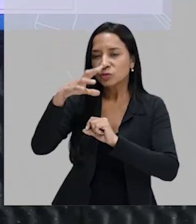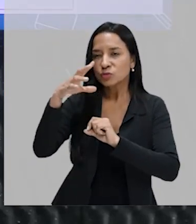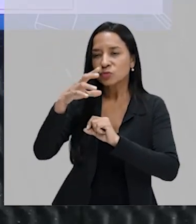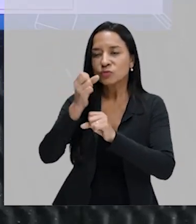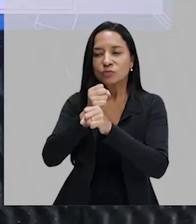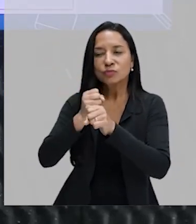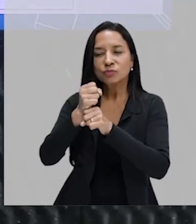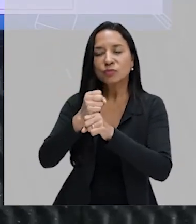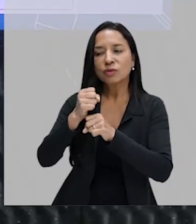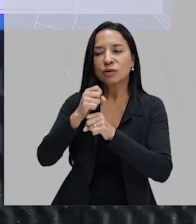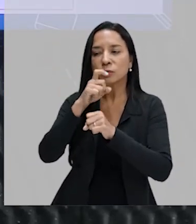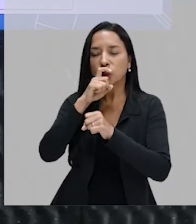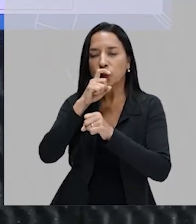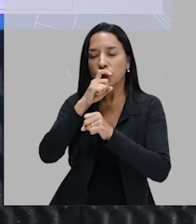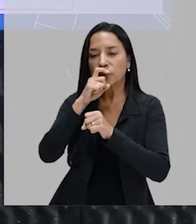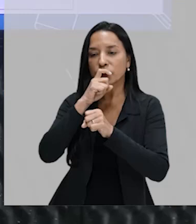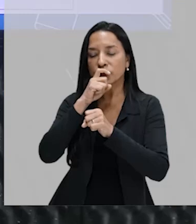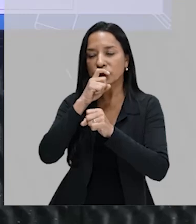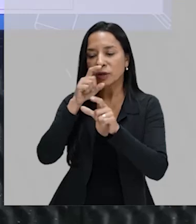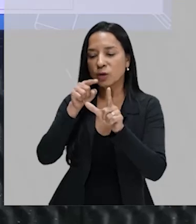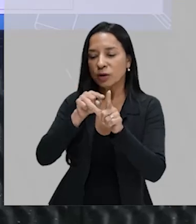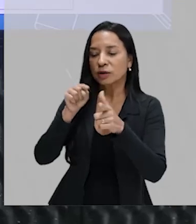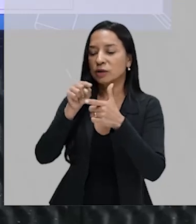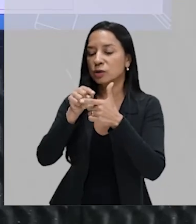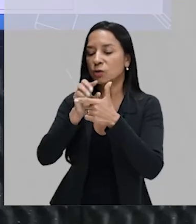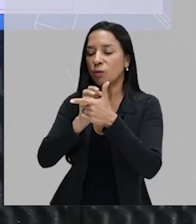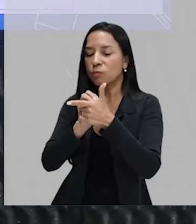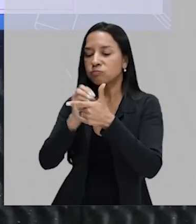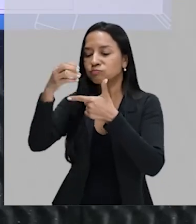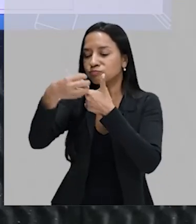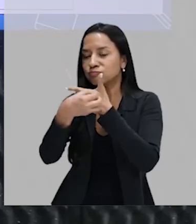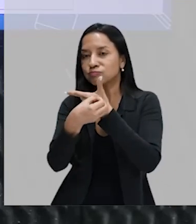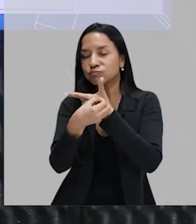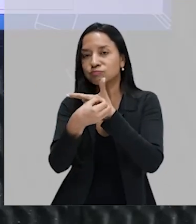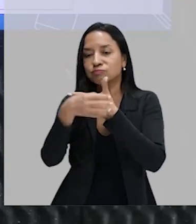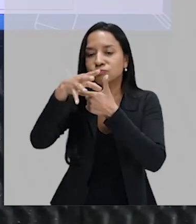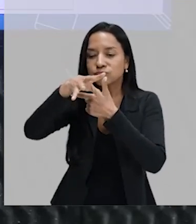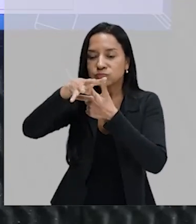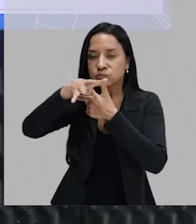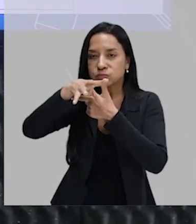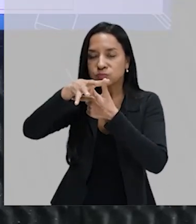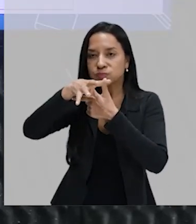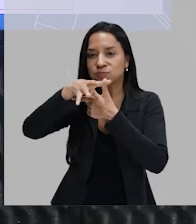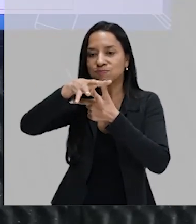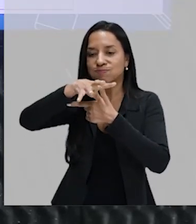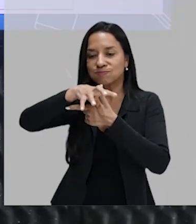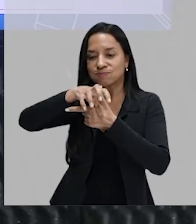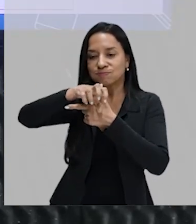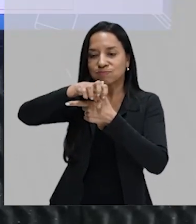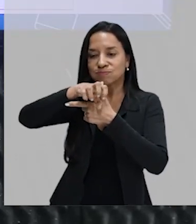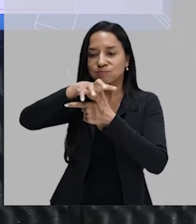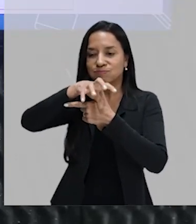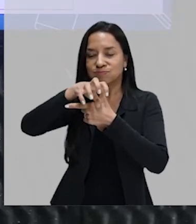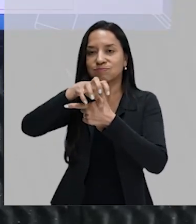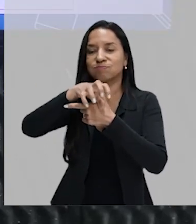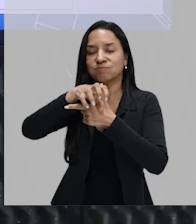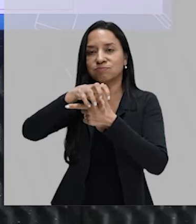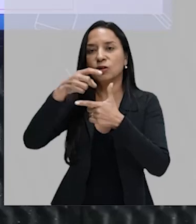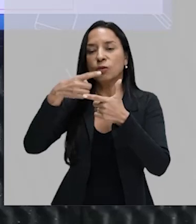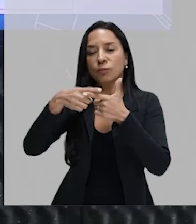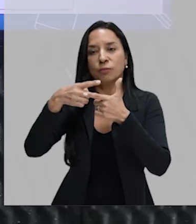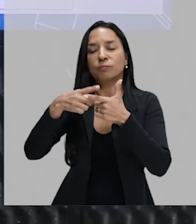que está um pouco mais frio, o saco escrotal ele fica mais... ele vai ficar mais enrugado, porque